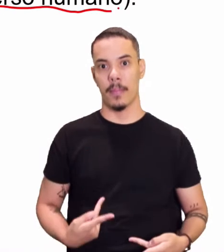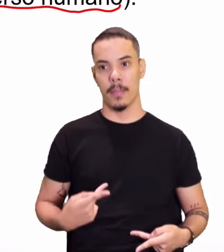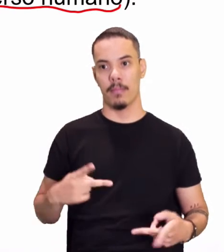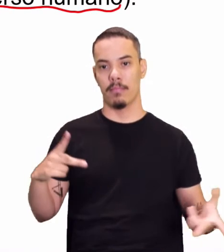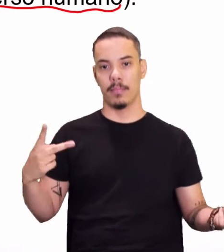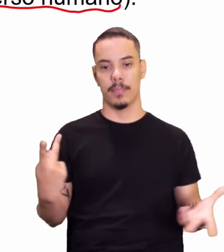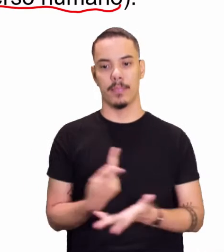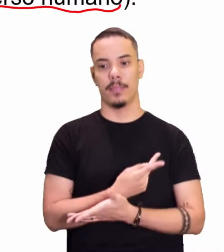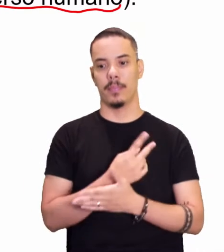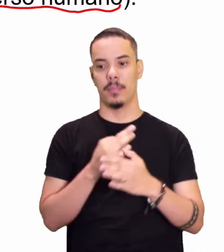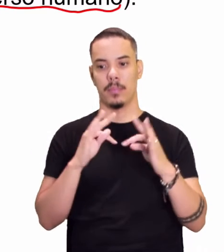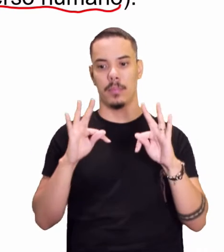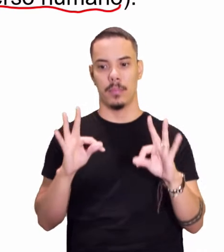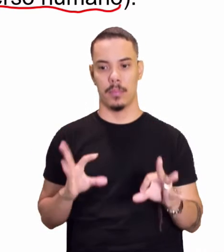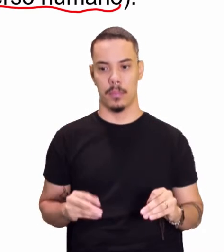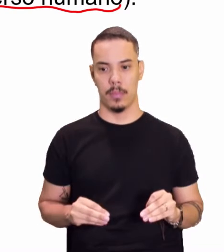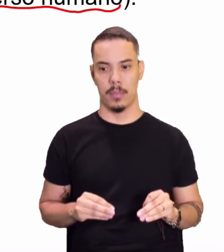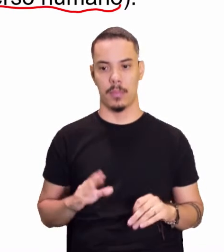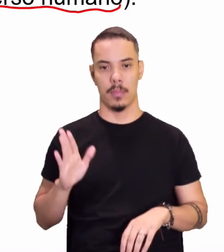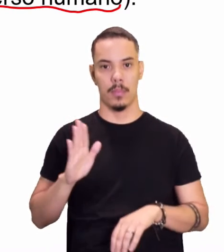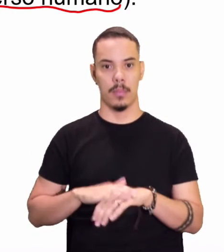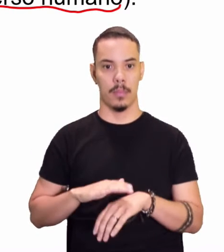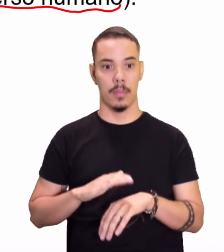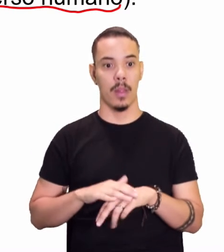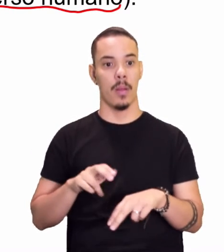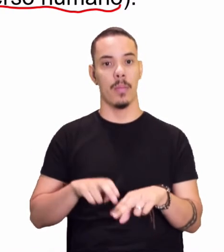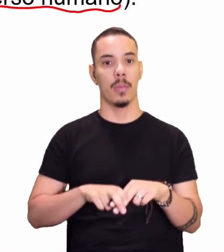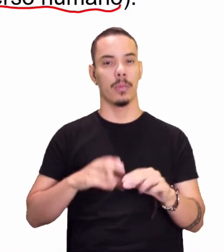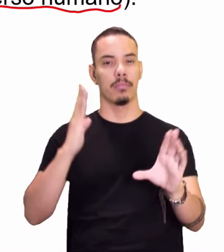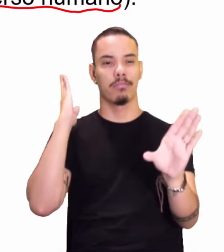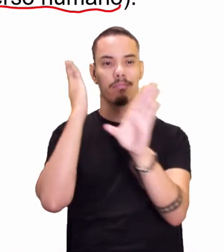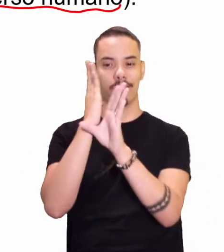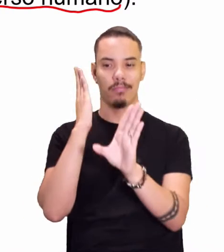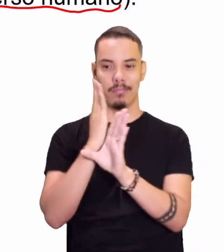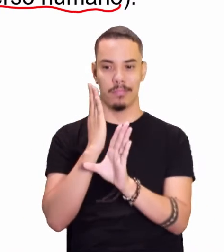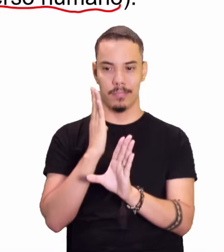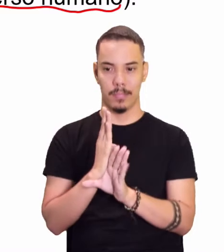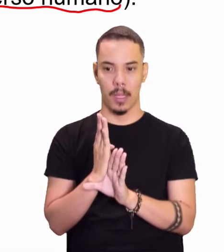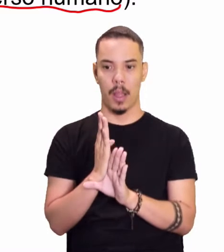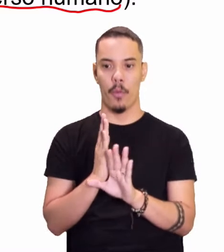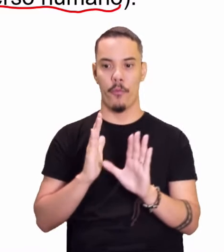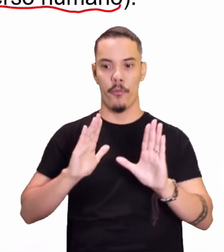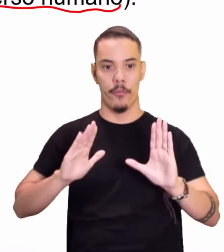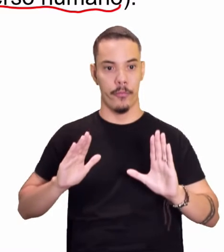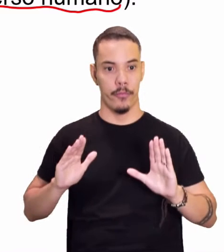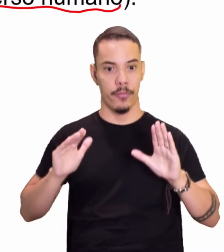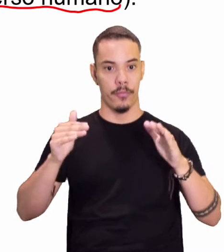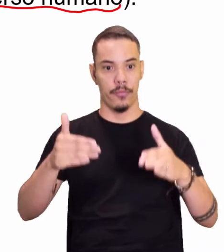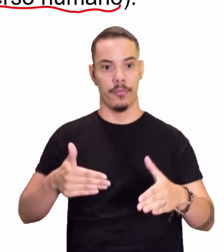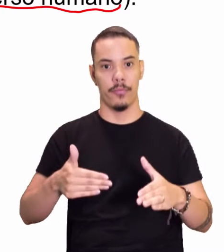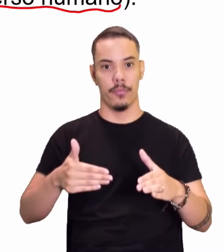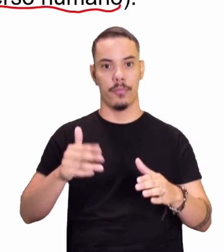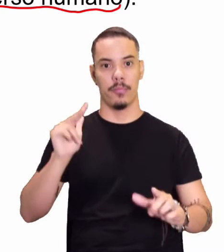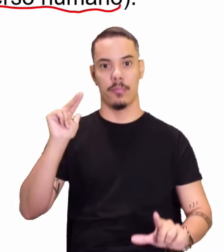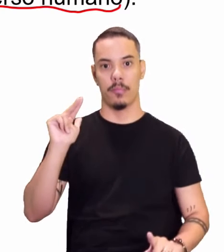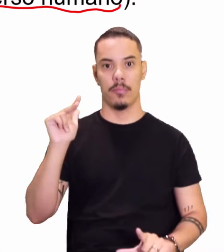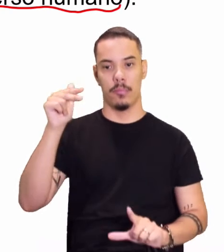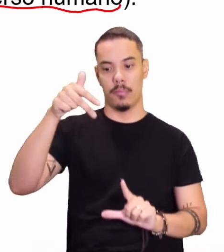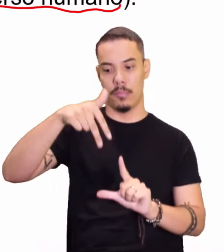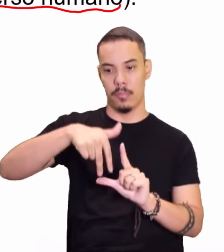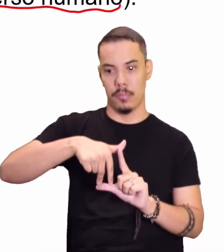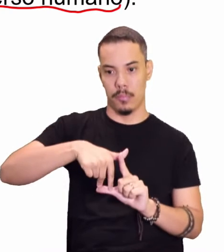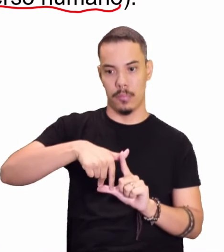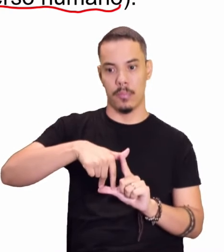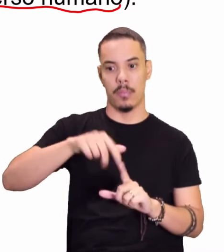do universo humano. E é claro, né, com todas as descobertas, o foco, né, o protagonista